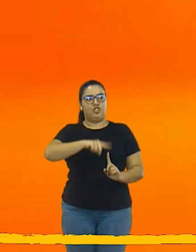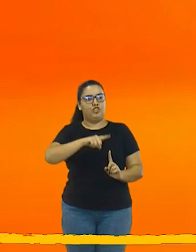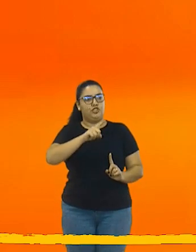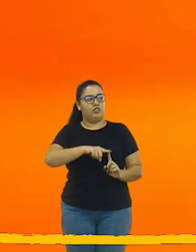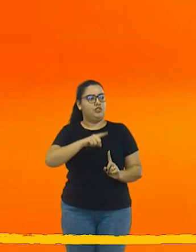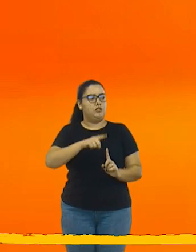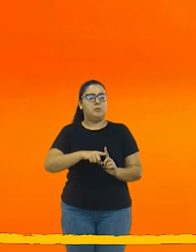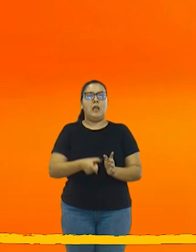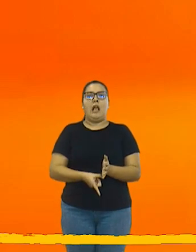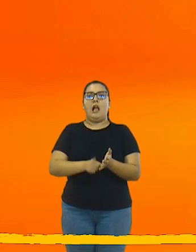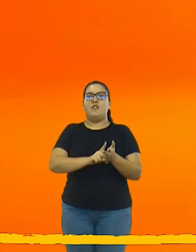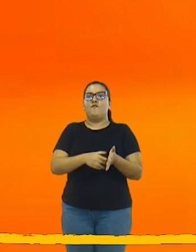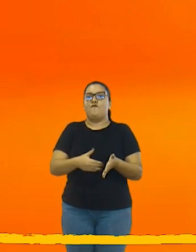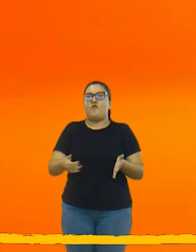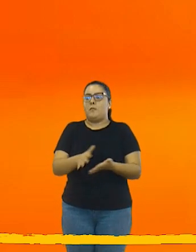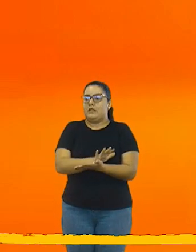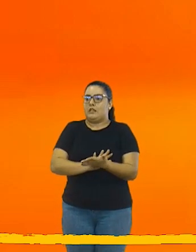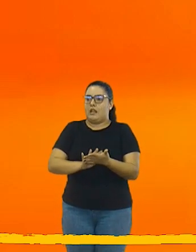que ia acabar com a fome?